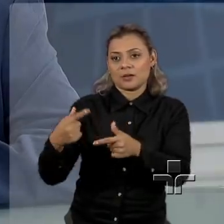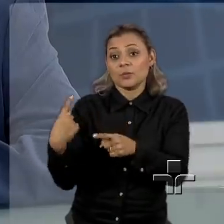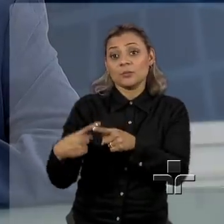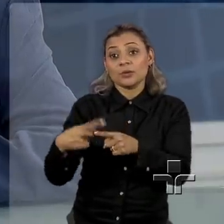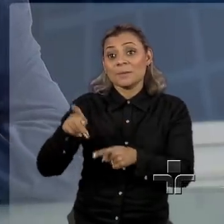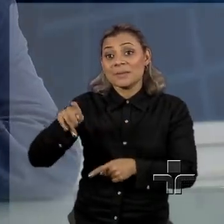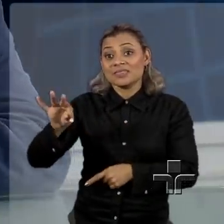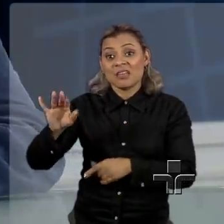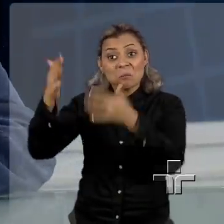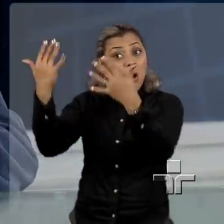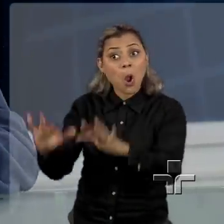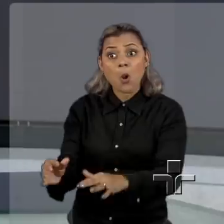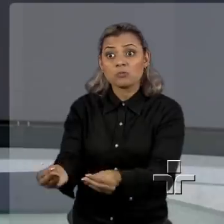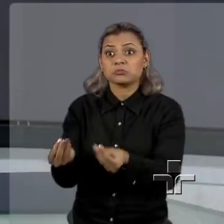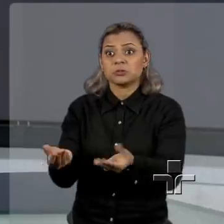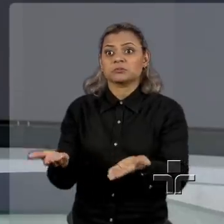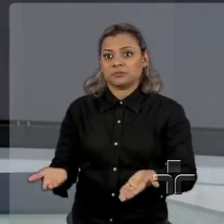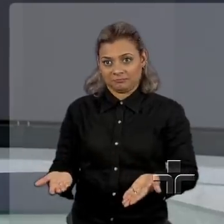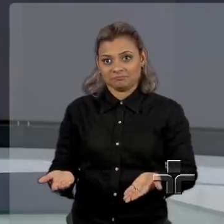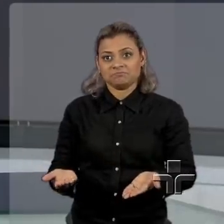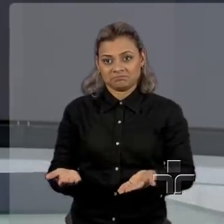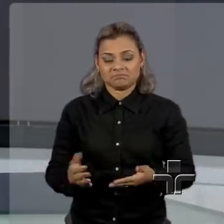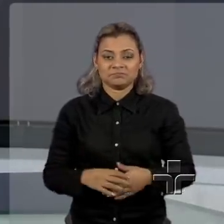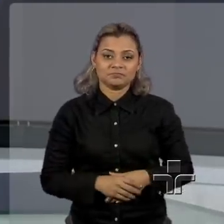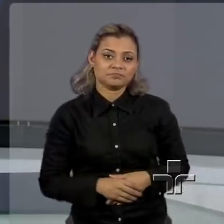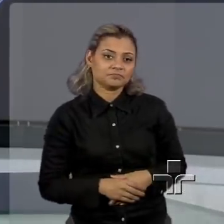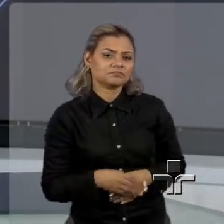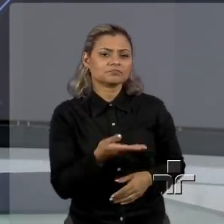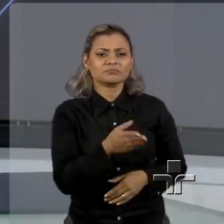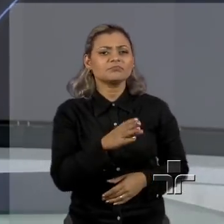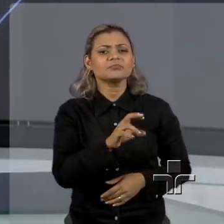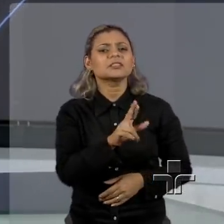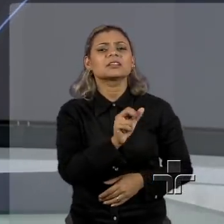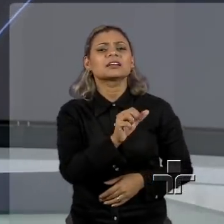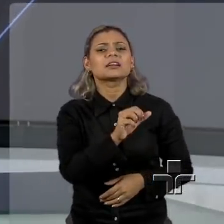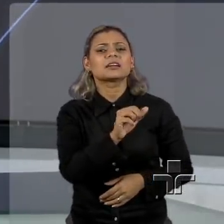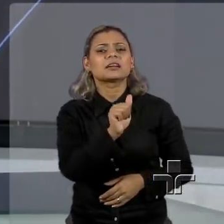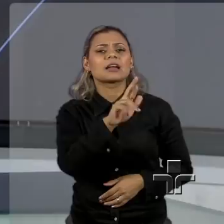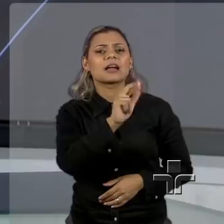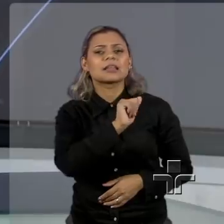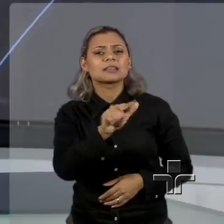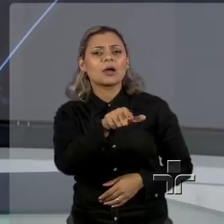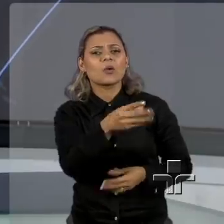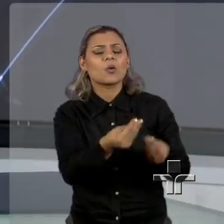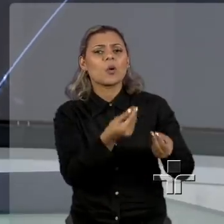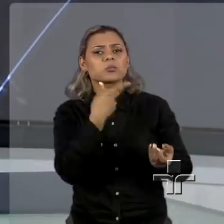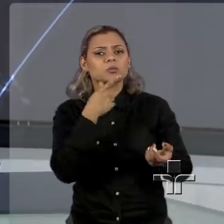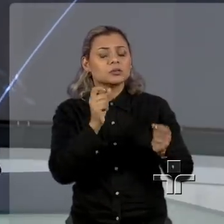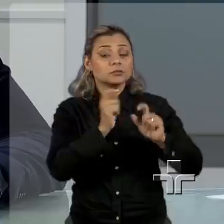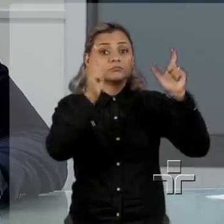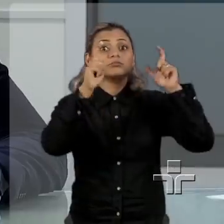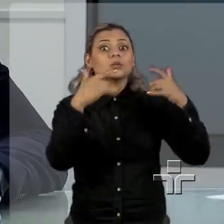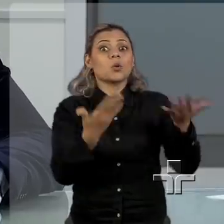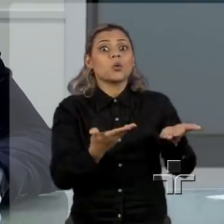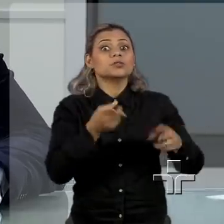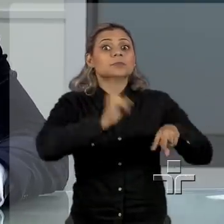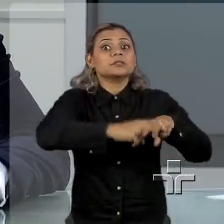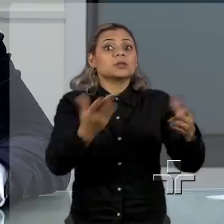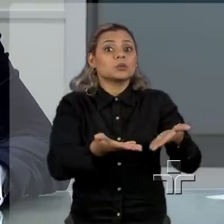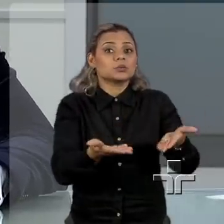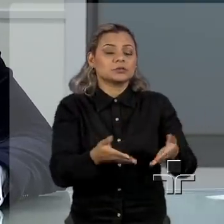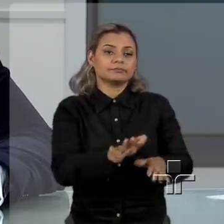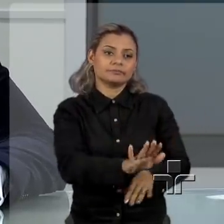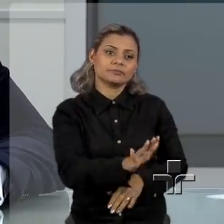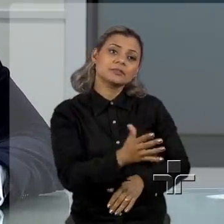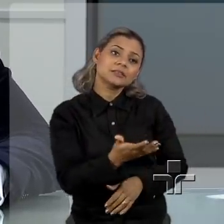foi o PT. Karnal, o que você entende como mais importante e que tem a maior destaque na prisão de hoje? Bem, eu adoraria,